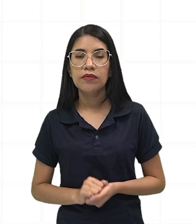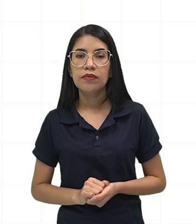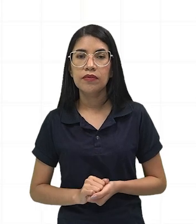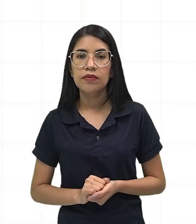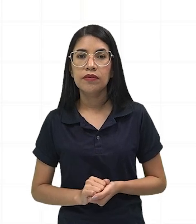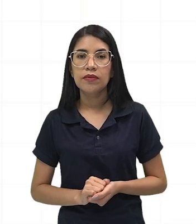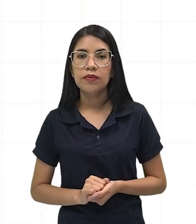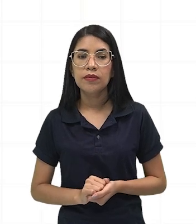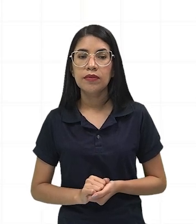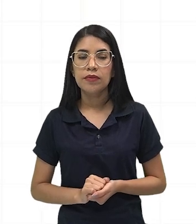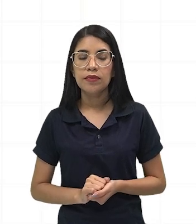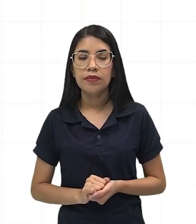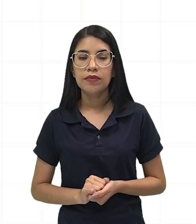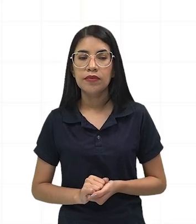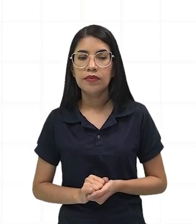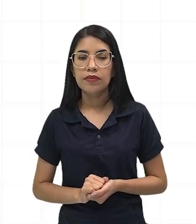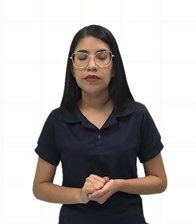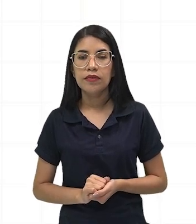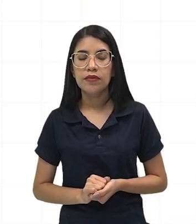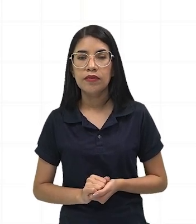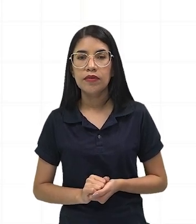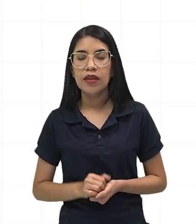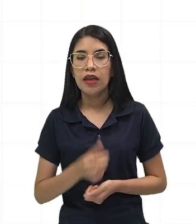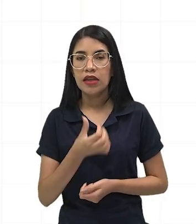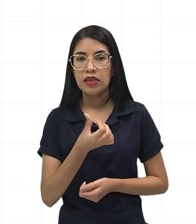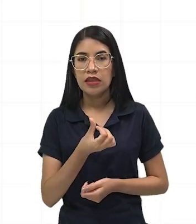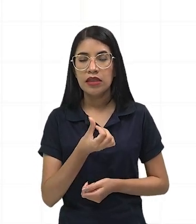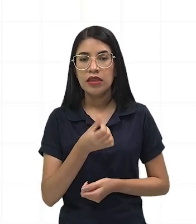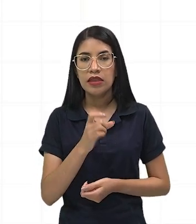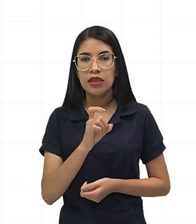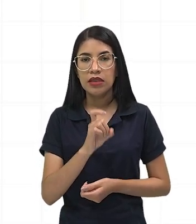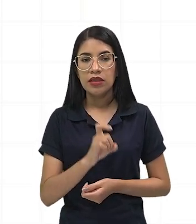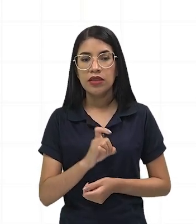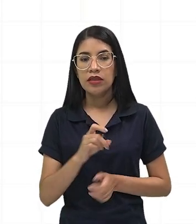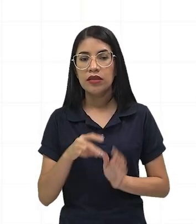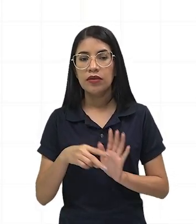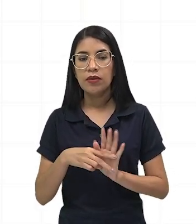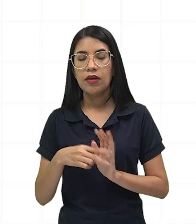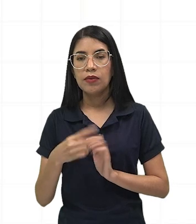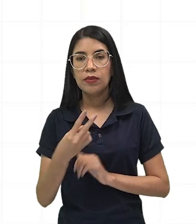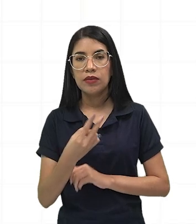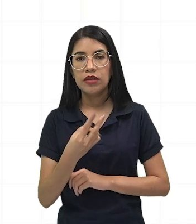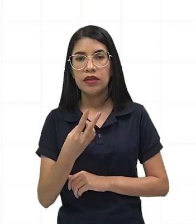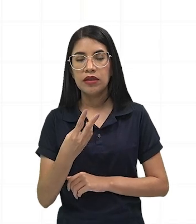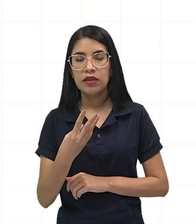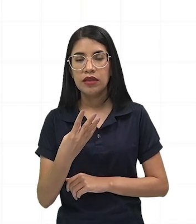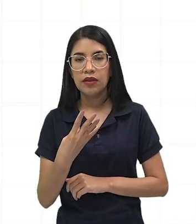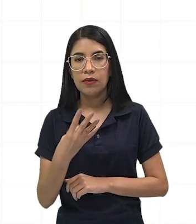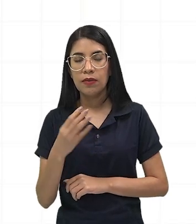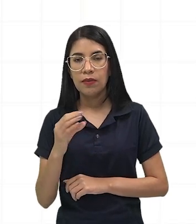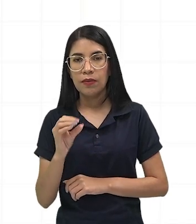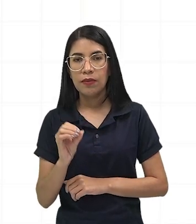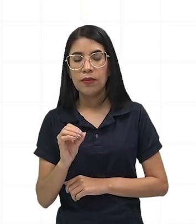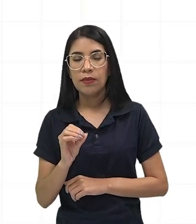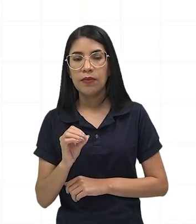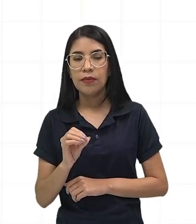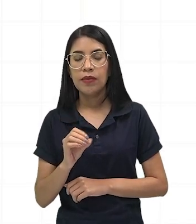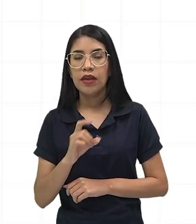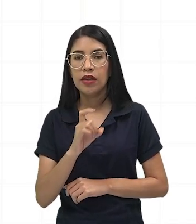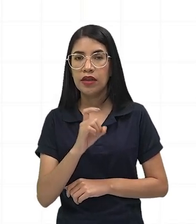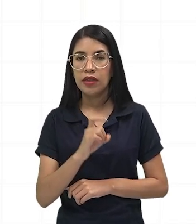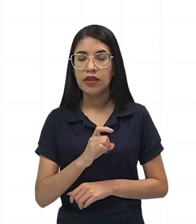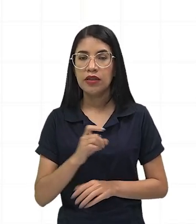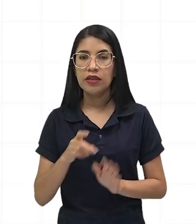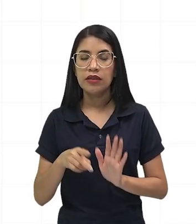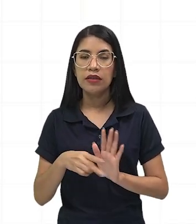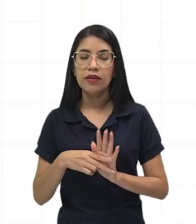conta, 2 vezes 120, repete, 6x, vai me dar 240. E agora vamos determinar o valor de